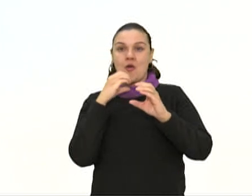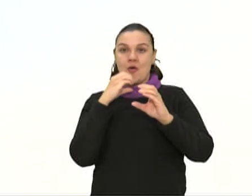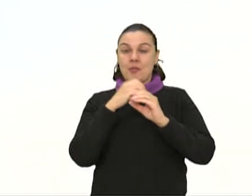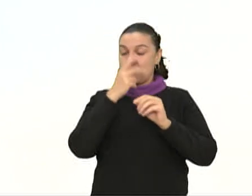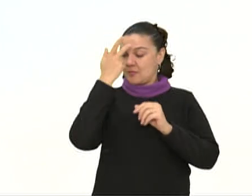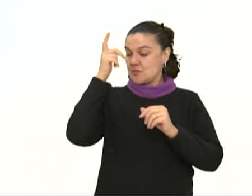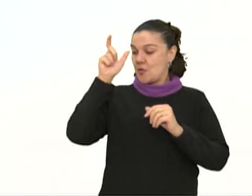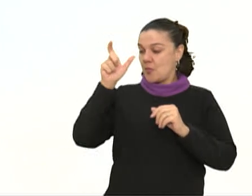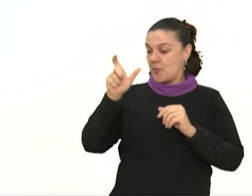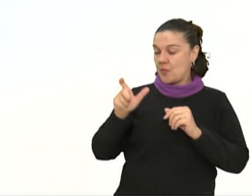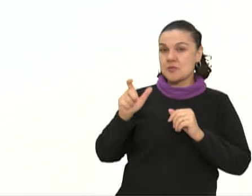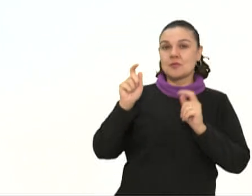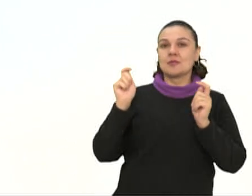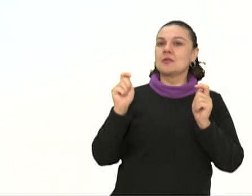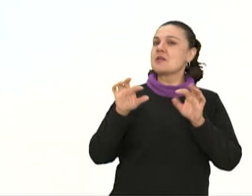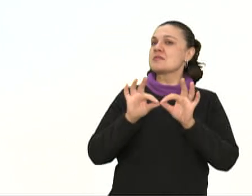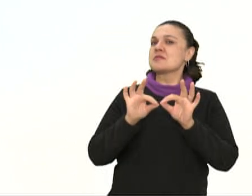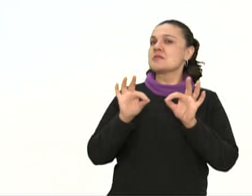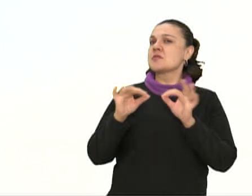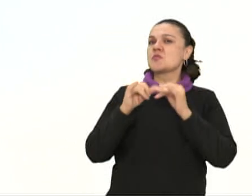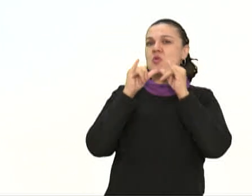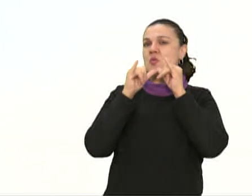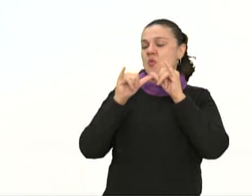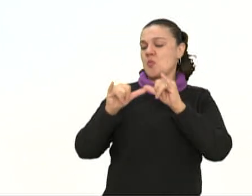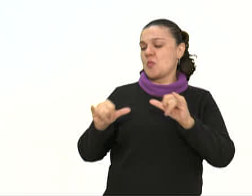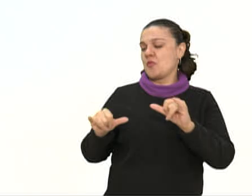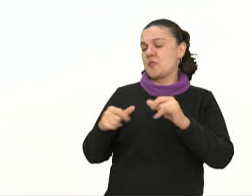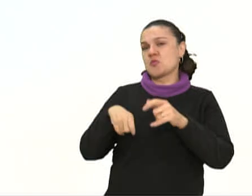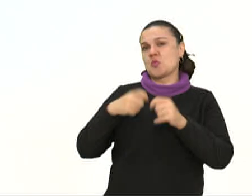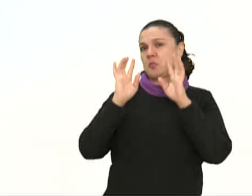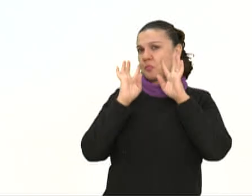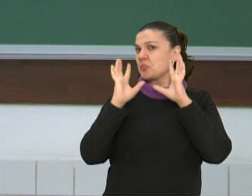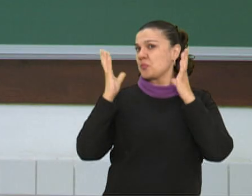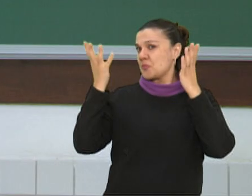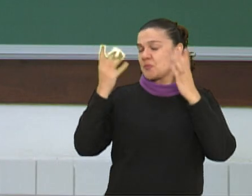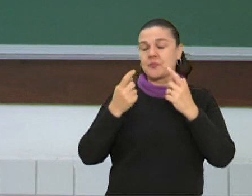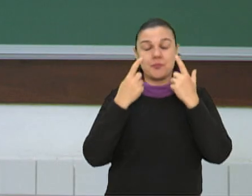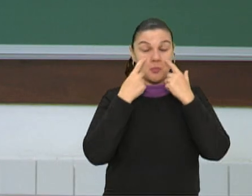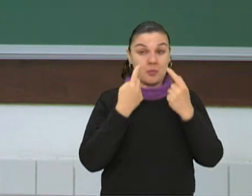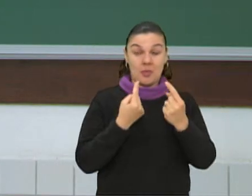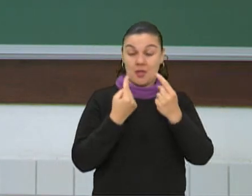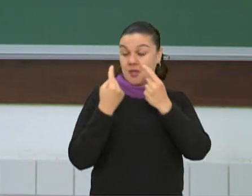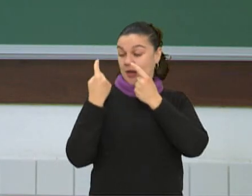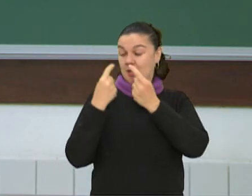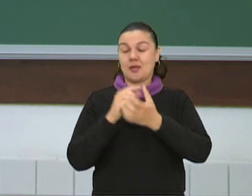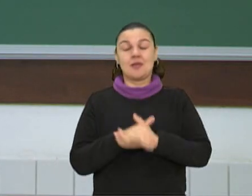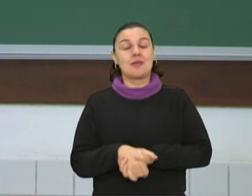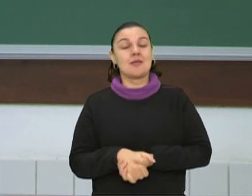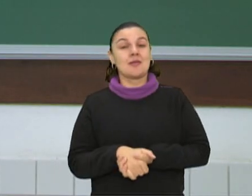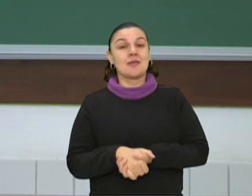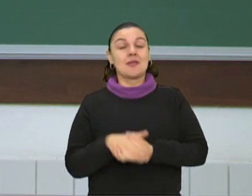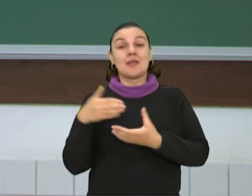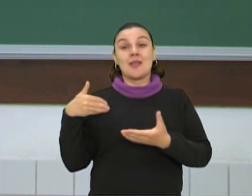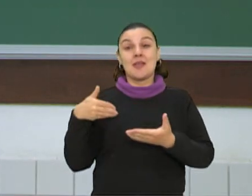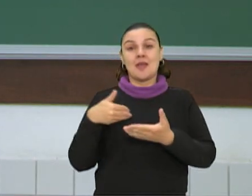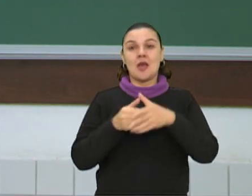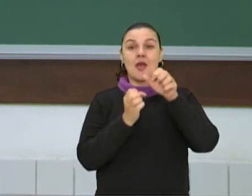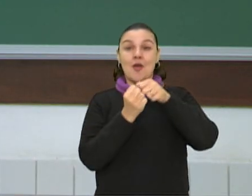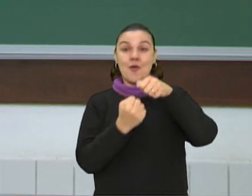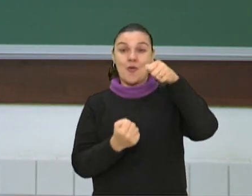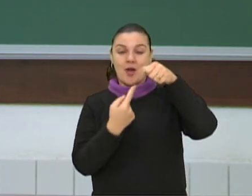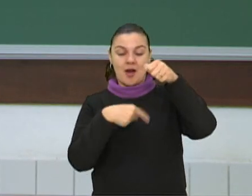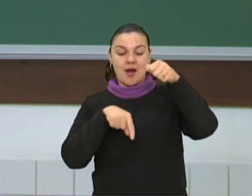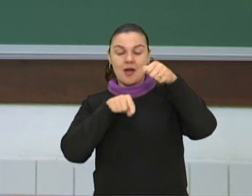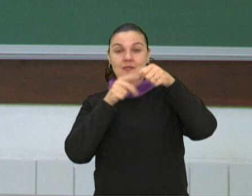a alguém que pode ser simplesmente uma informação acerca de um evento. Aqui, como eu disse a vocês, retomei, é um cartaz